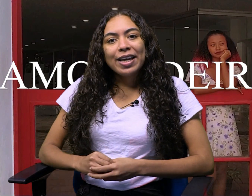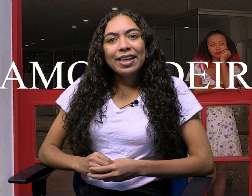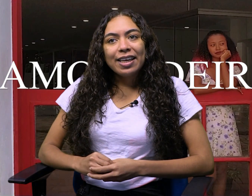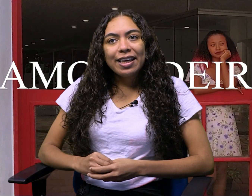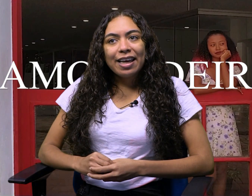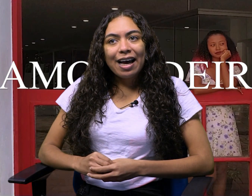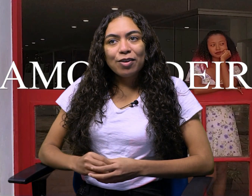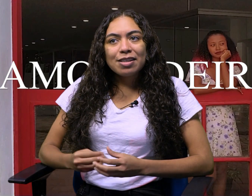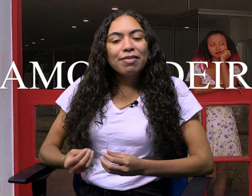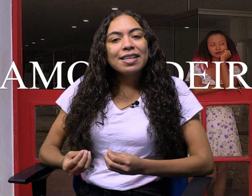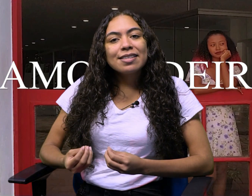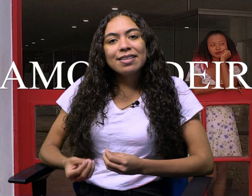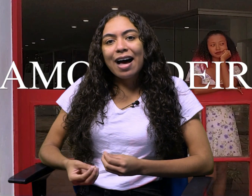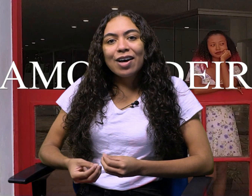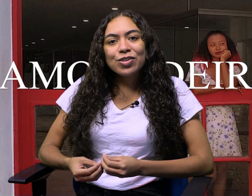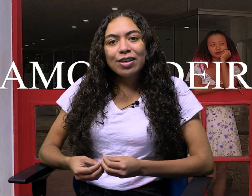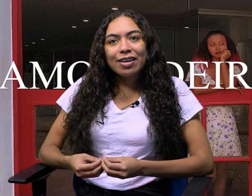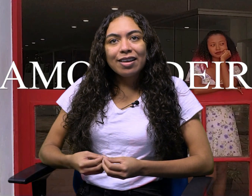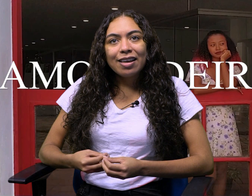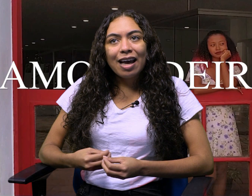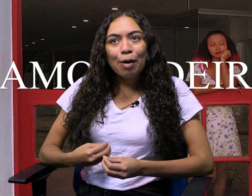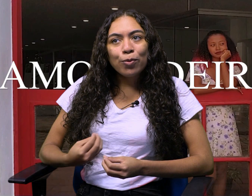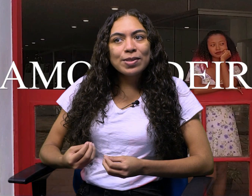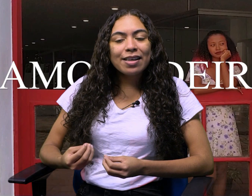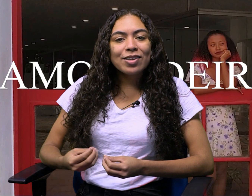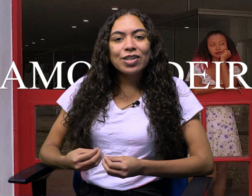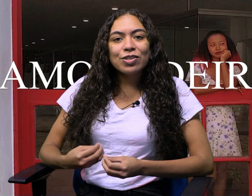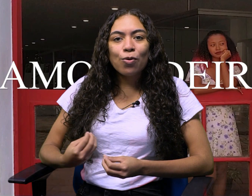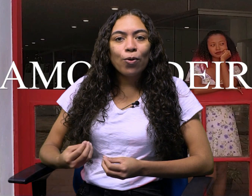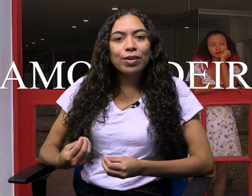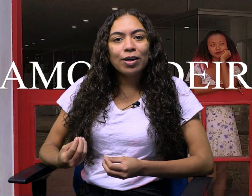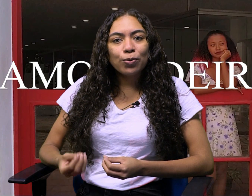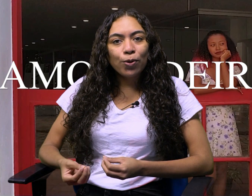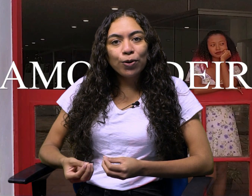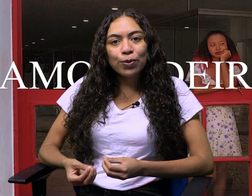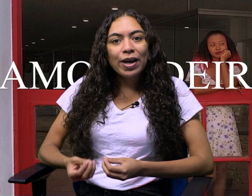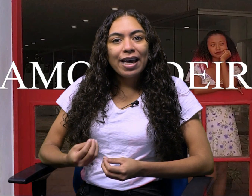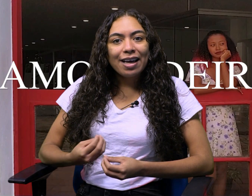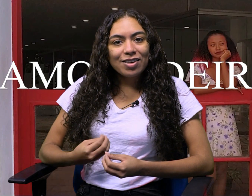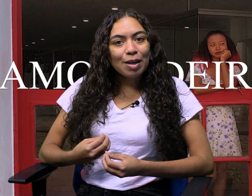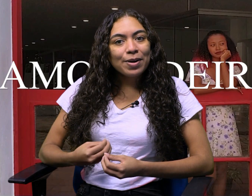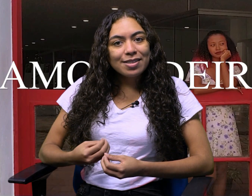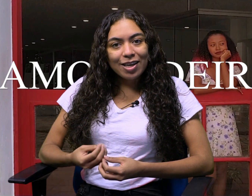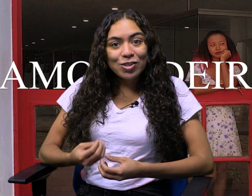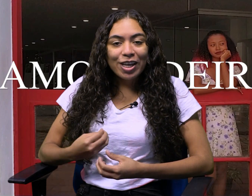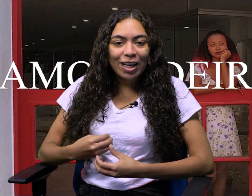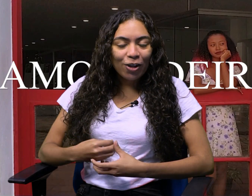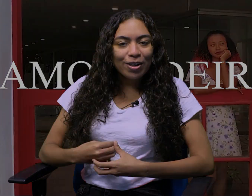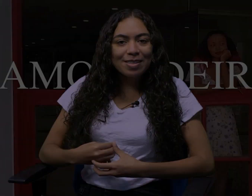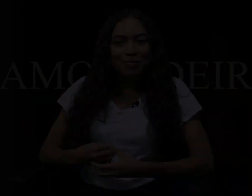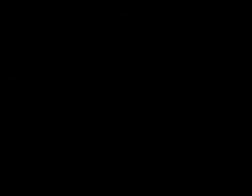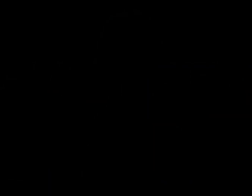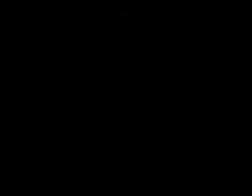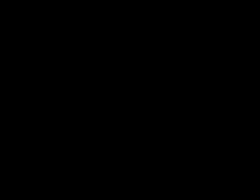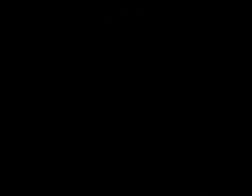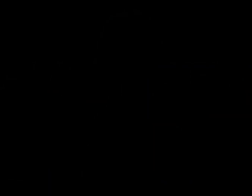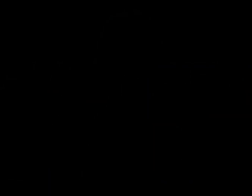próprio, que a nossa felicidade, que a busca que a gente encontra no outro, ela está presente em